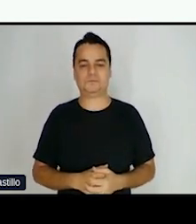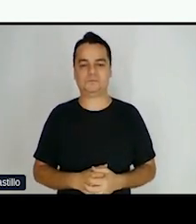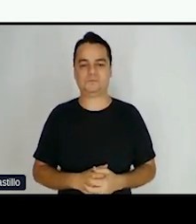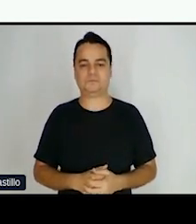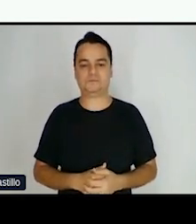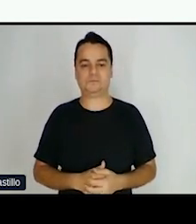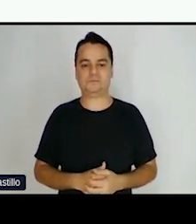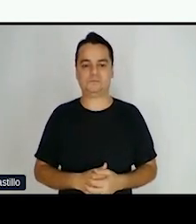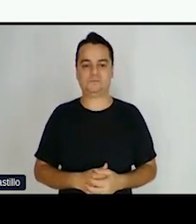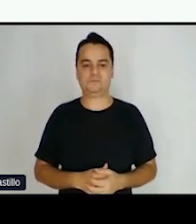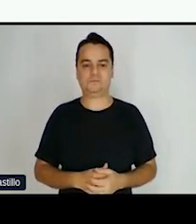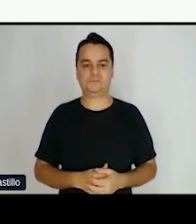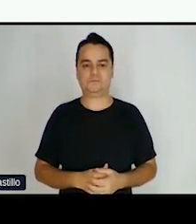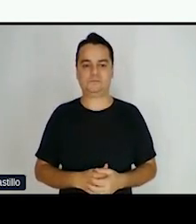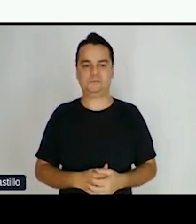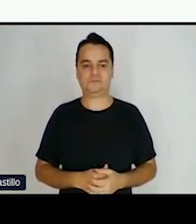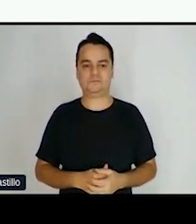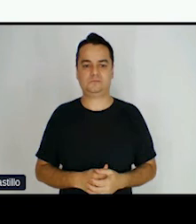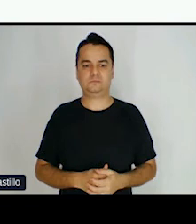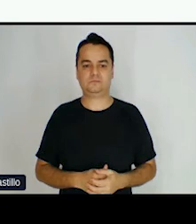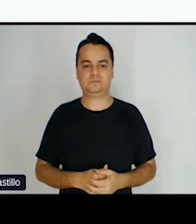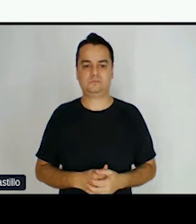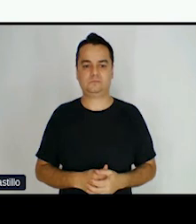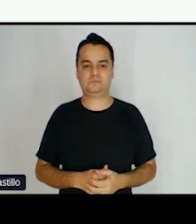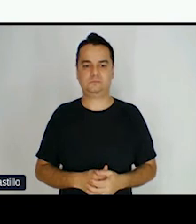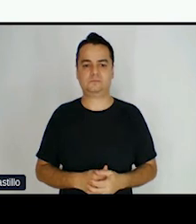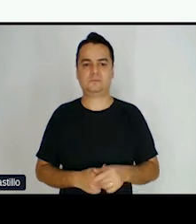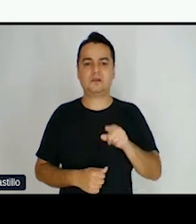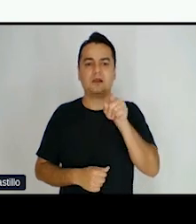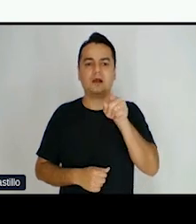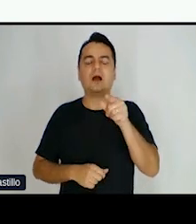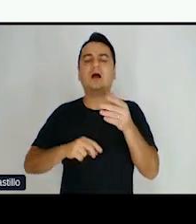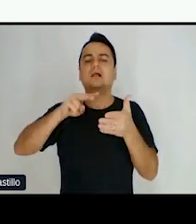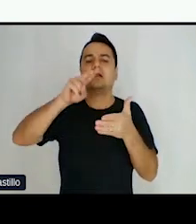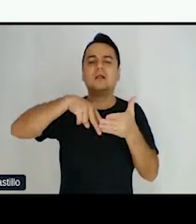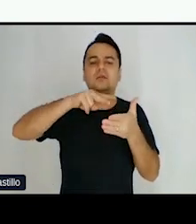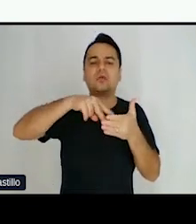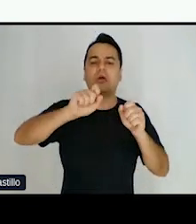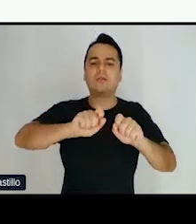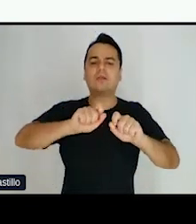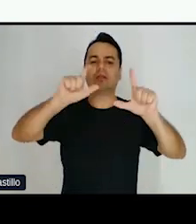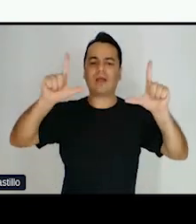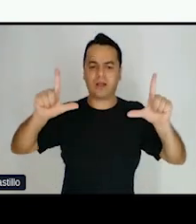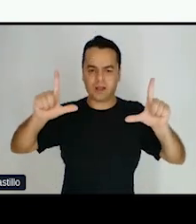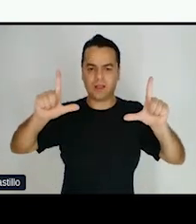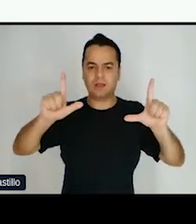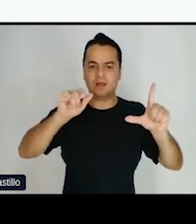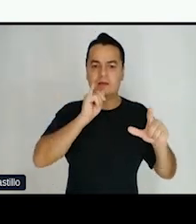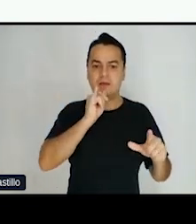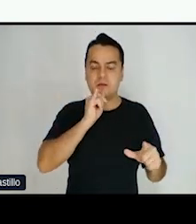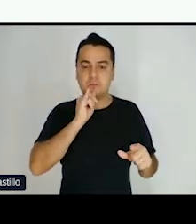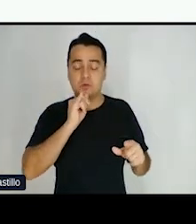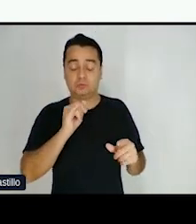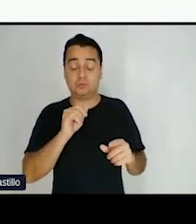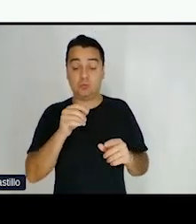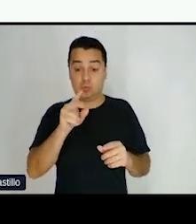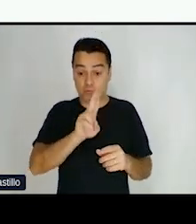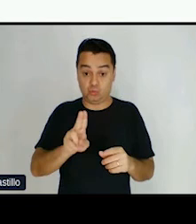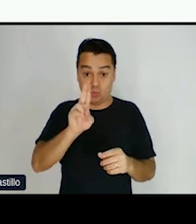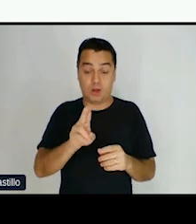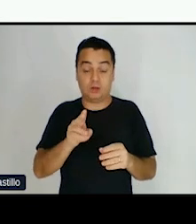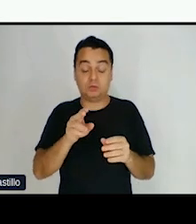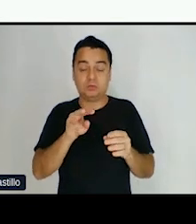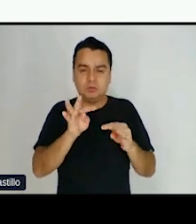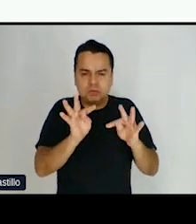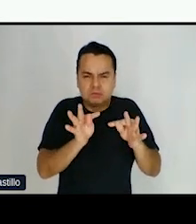A seleção desses termos. Só que com o leitor de tela a gente não tem. Ou seja, o usuário de tecnologia assistiva, quando chegar